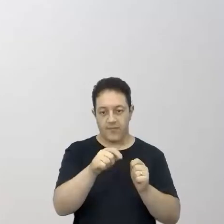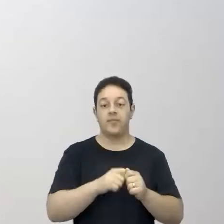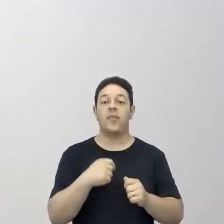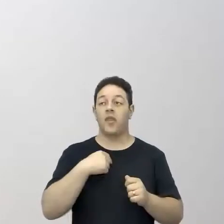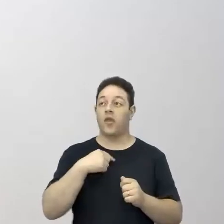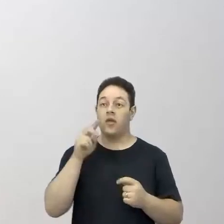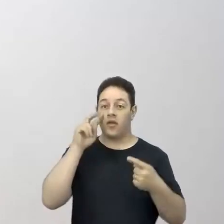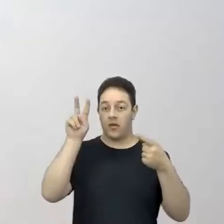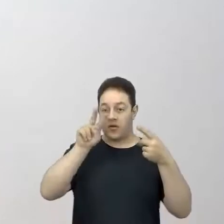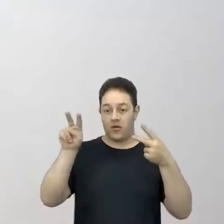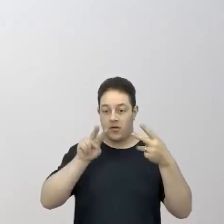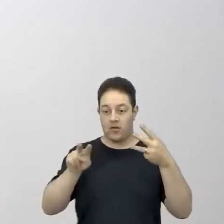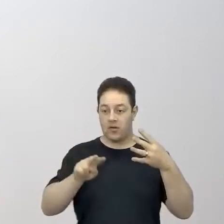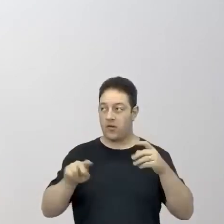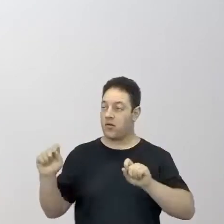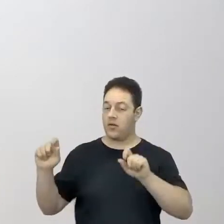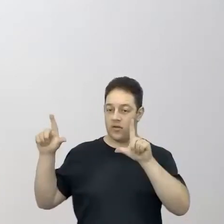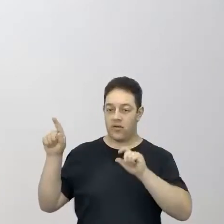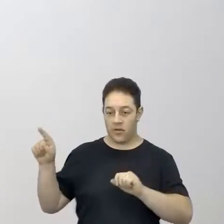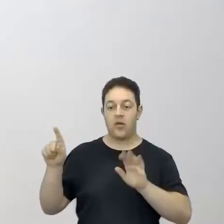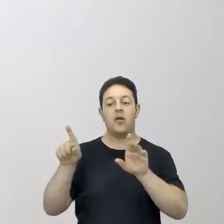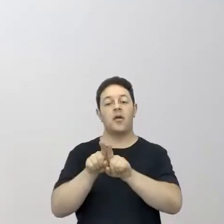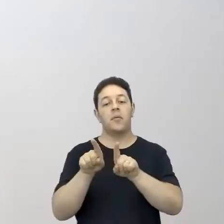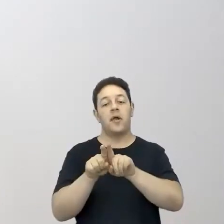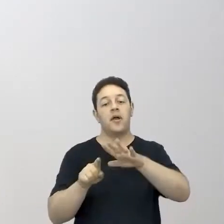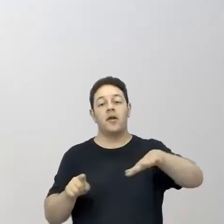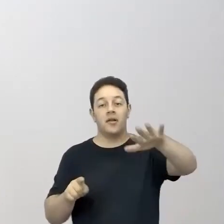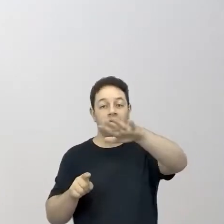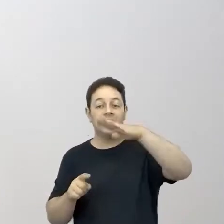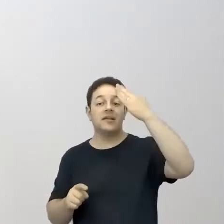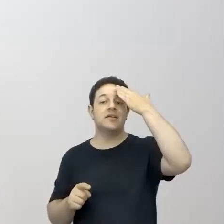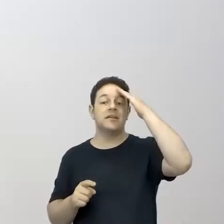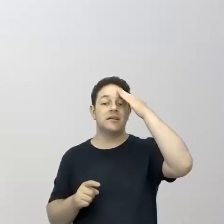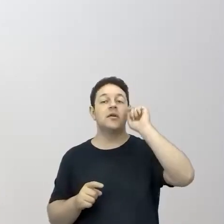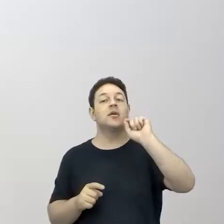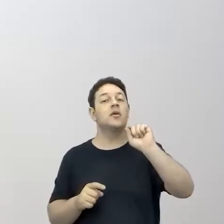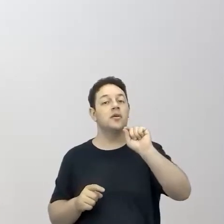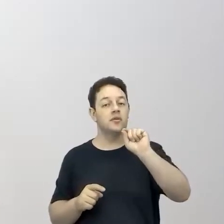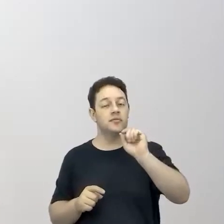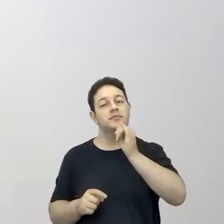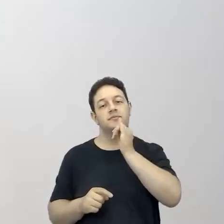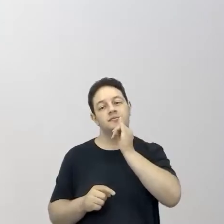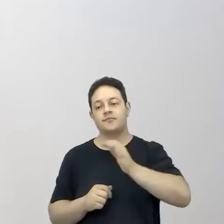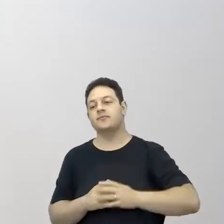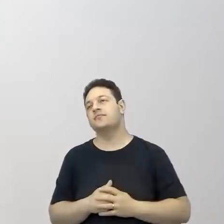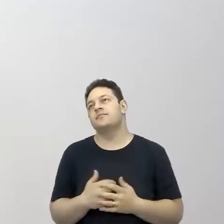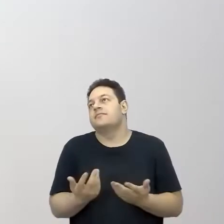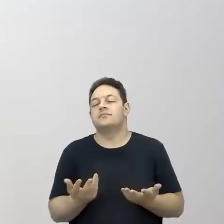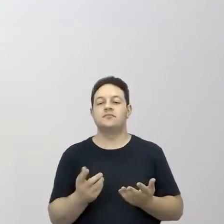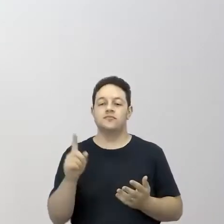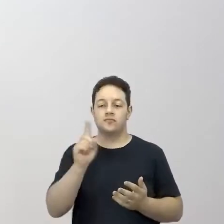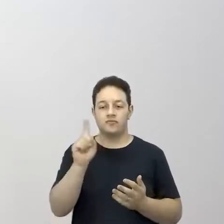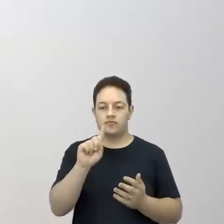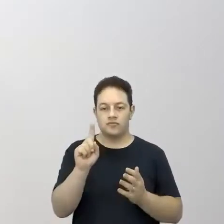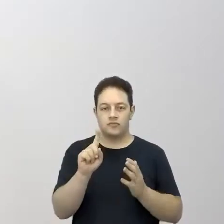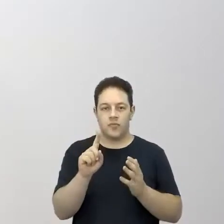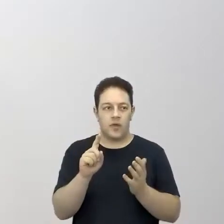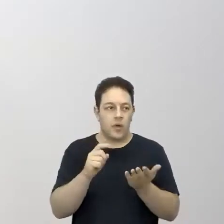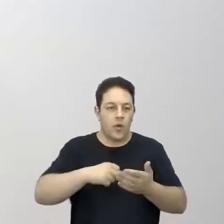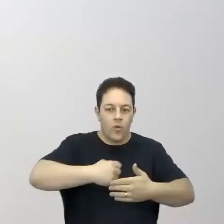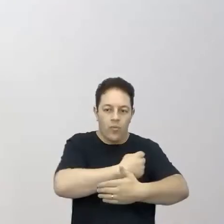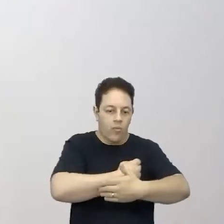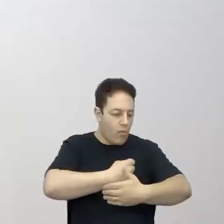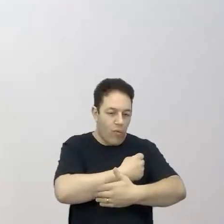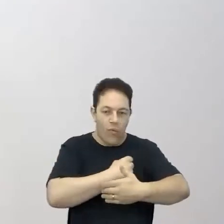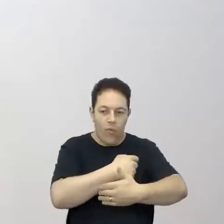e para deixar claro que também que não é uma, como que eu posso dizer, uma receita de bolo. Não